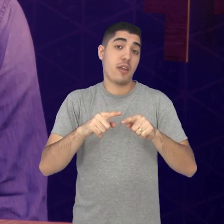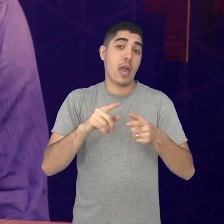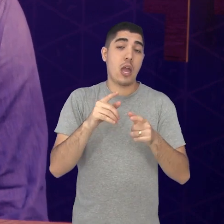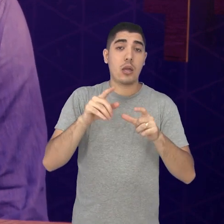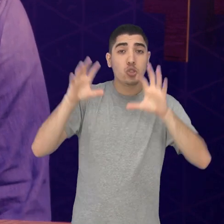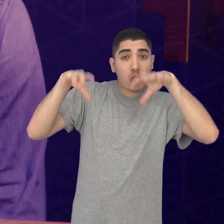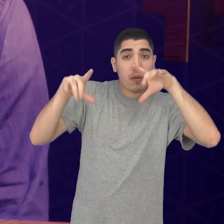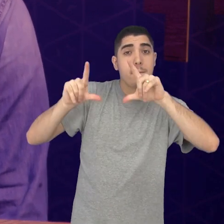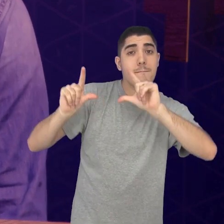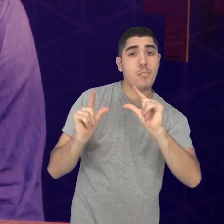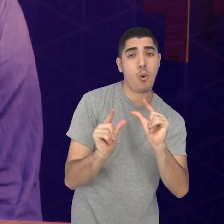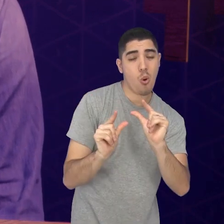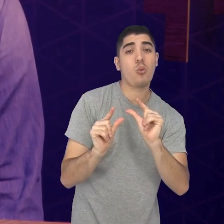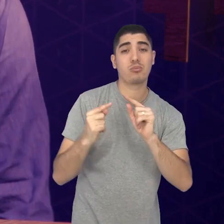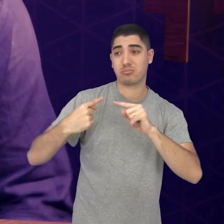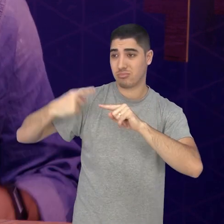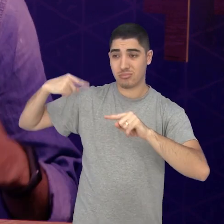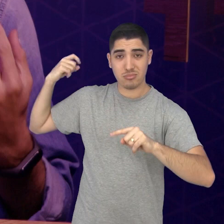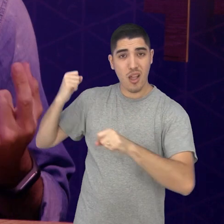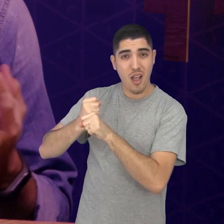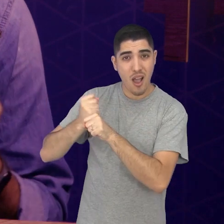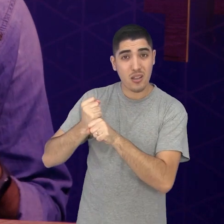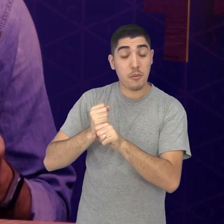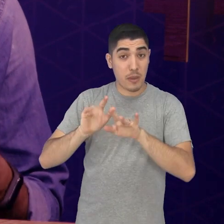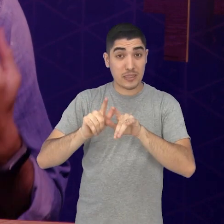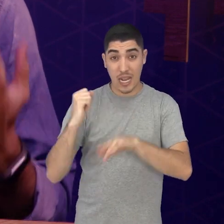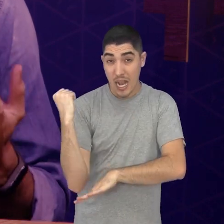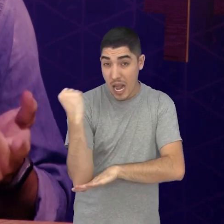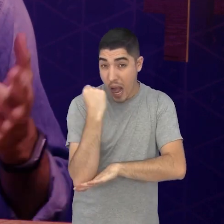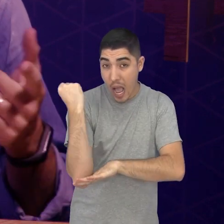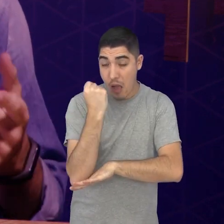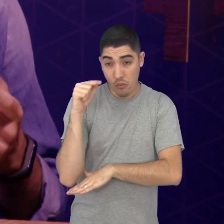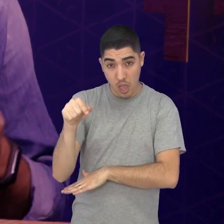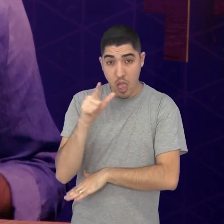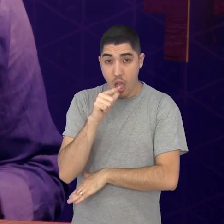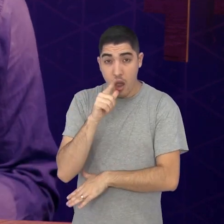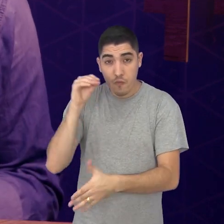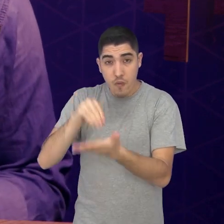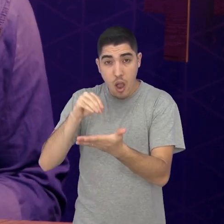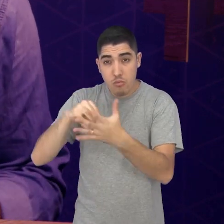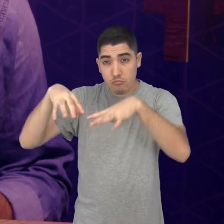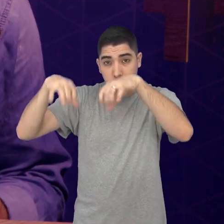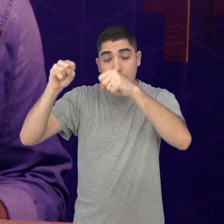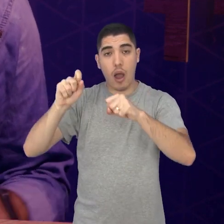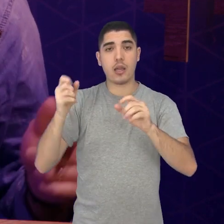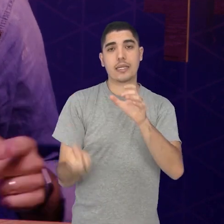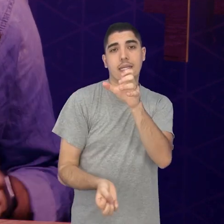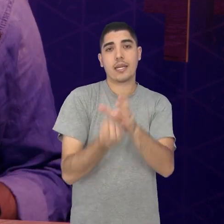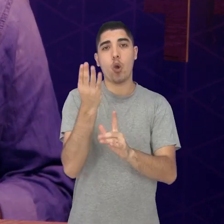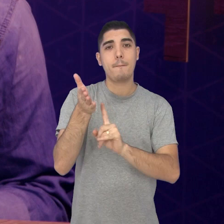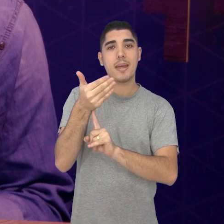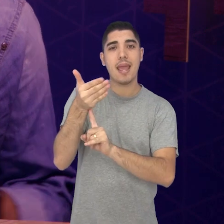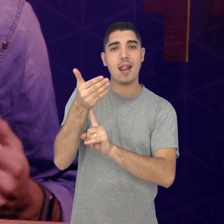nos últimos anos, tudo mais, e foi tão grave, mas tão grave essa falta de água que foi criada uma